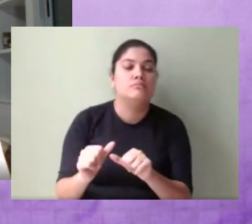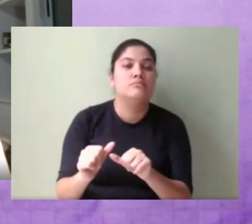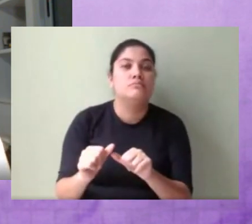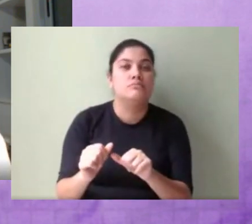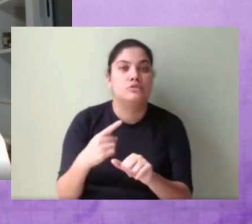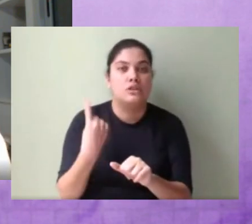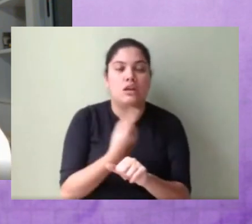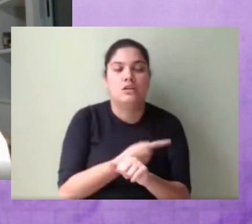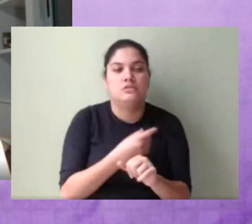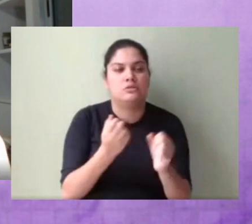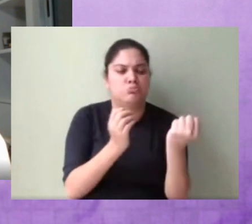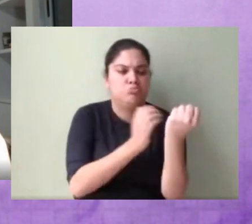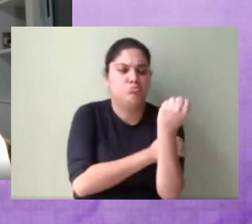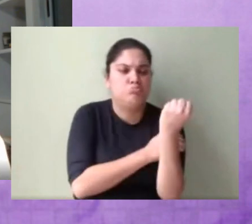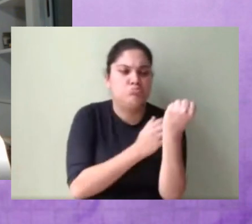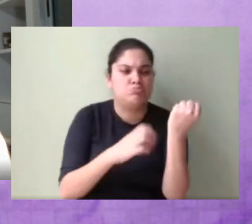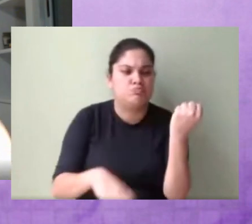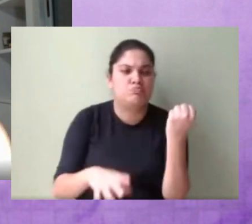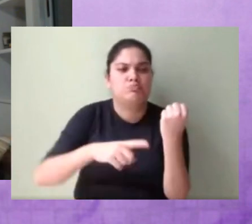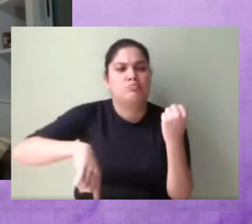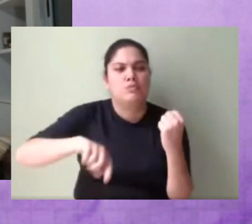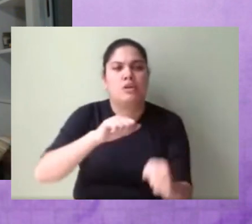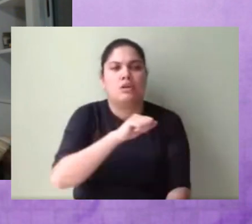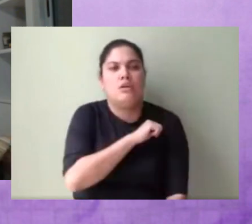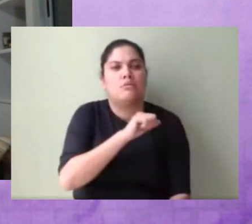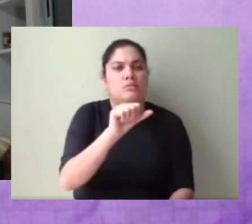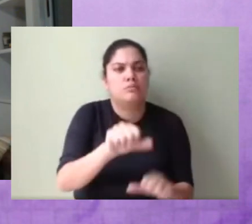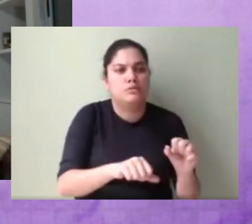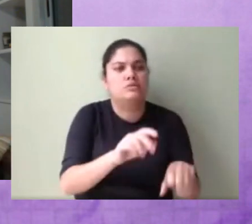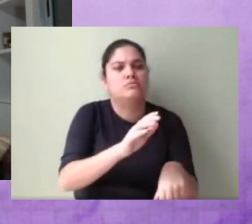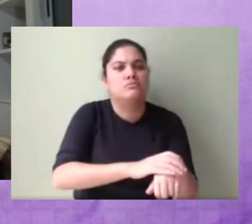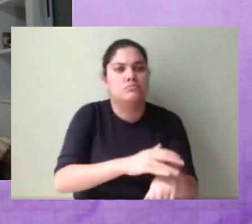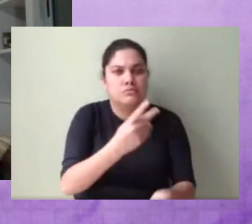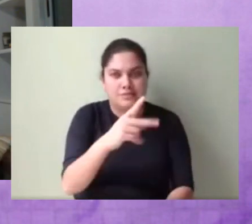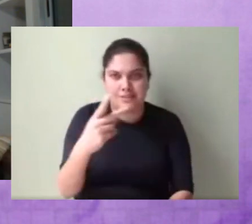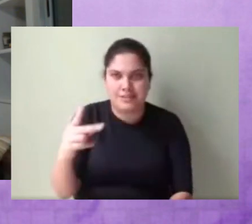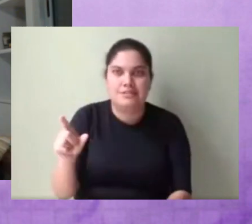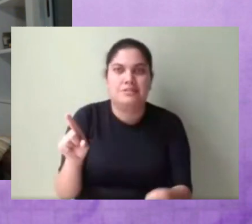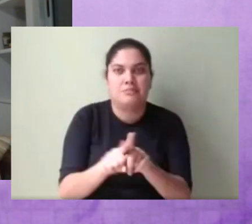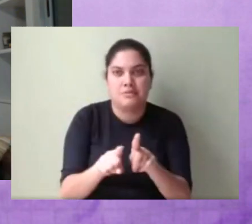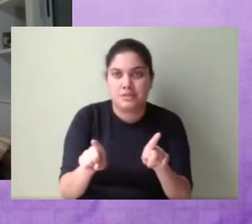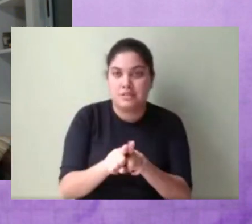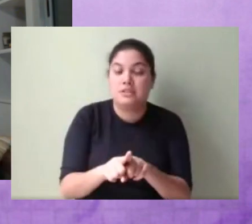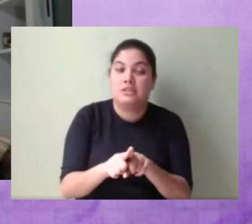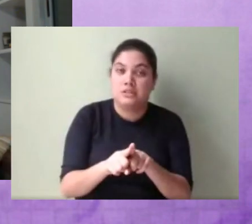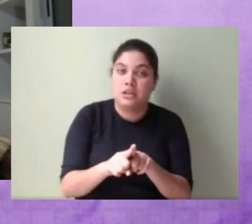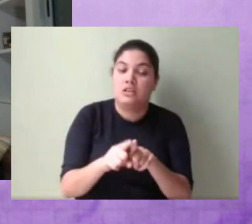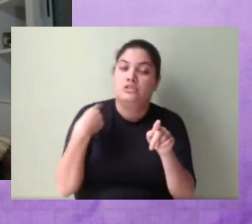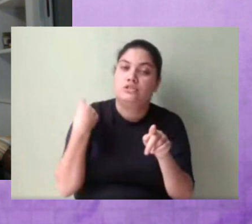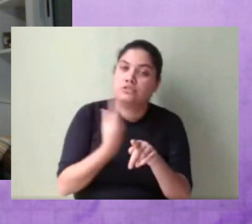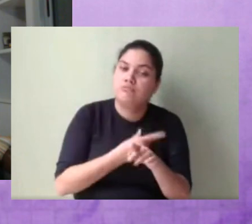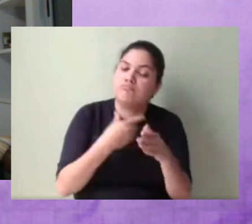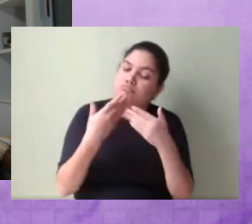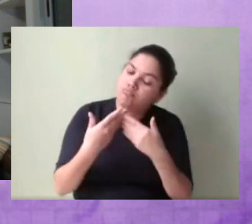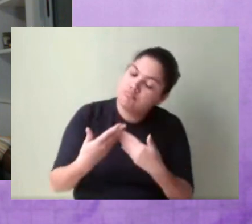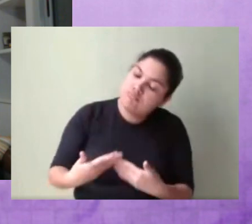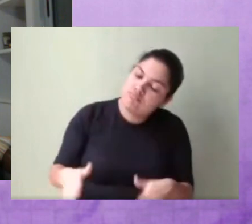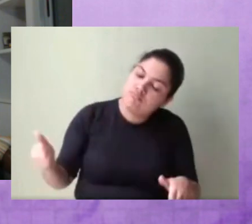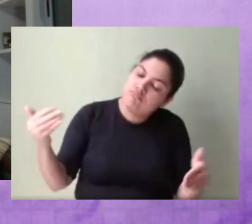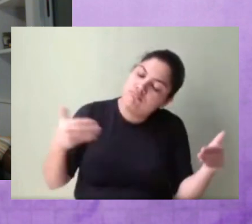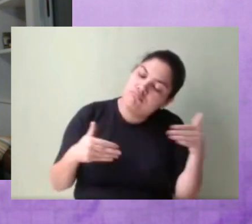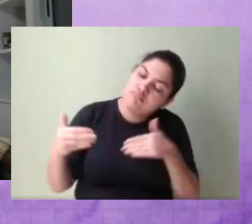de Dança, da licenciatura em dança, e a professora, uma professora negra, porque aí tem essa questão da interseccionalidade,